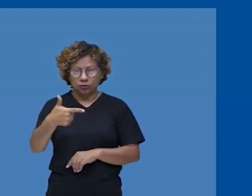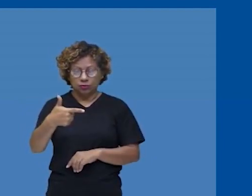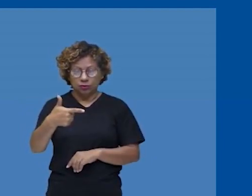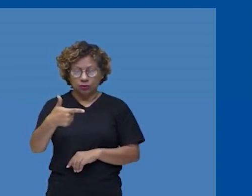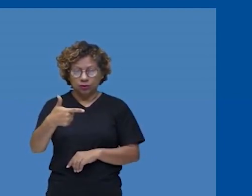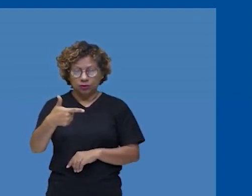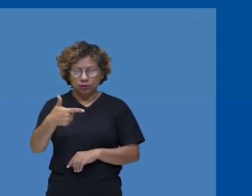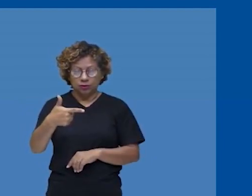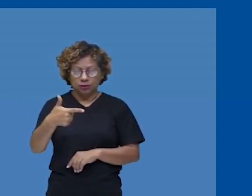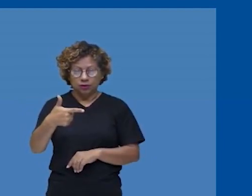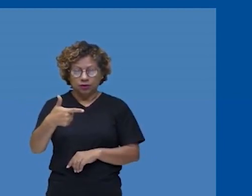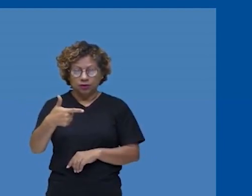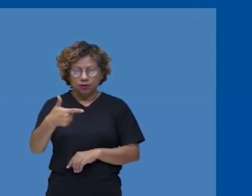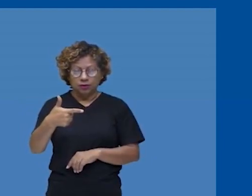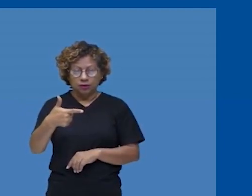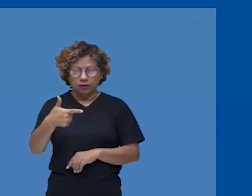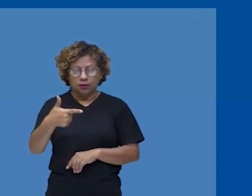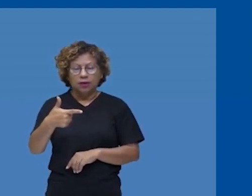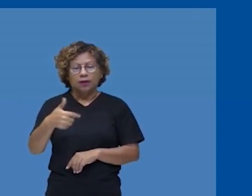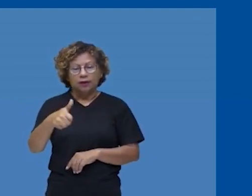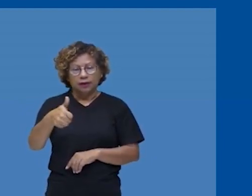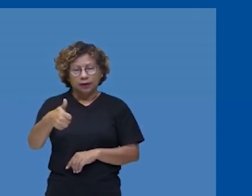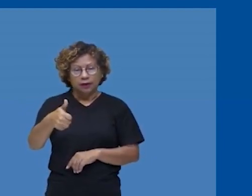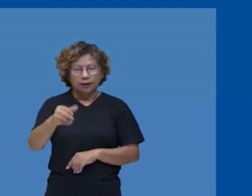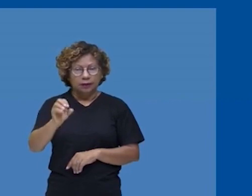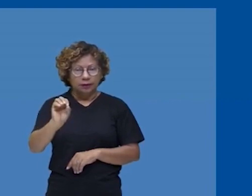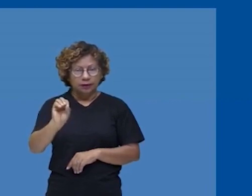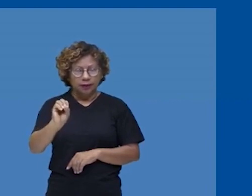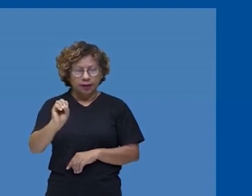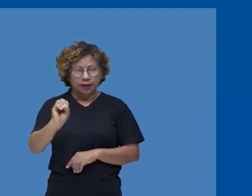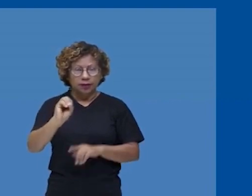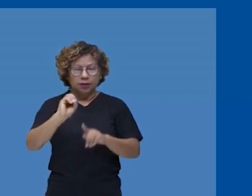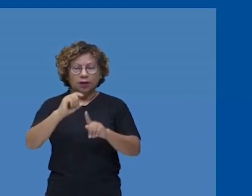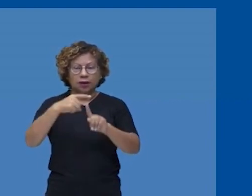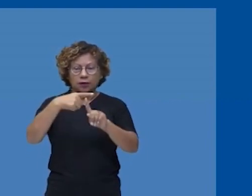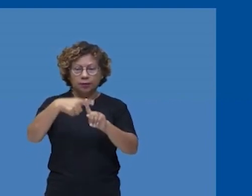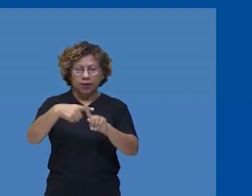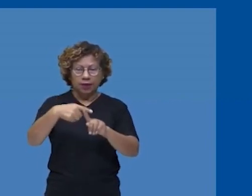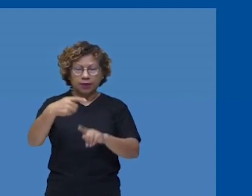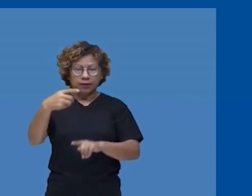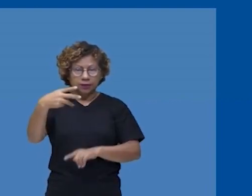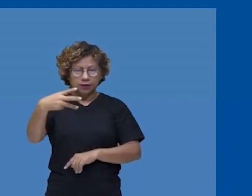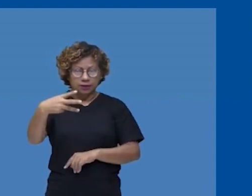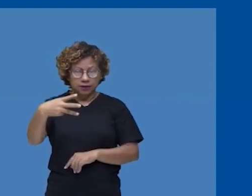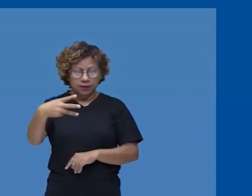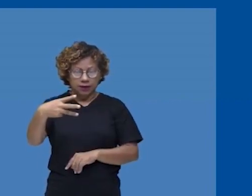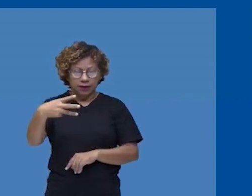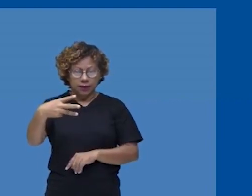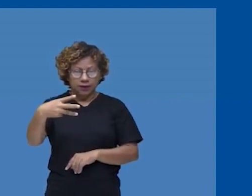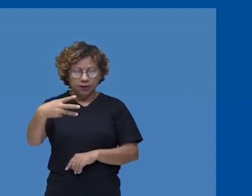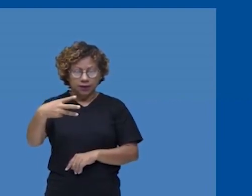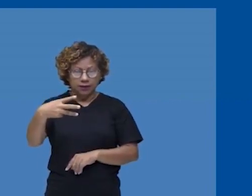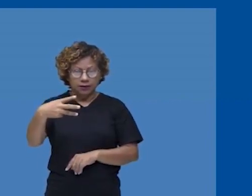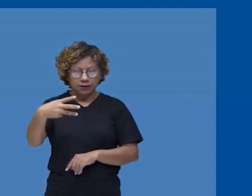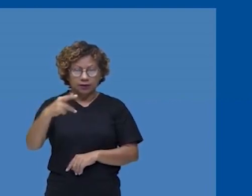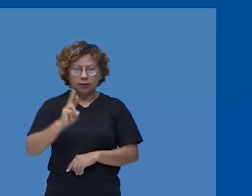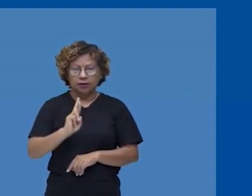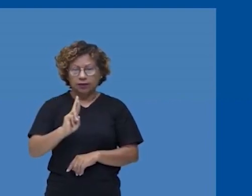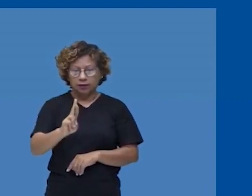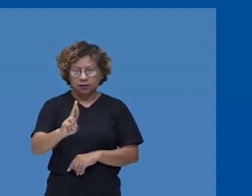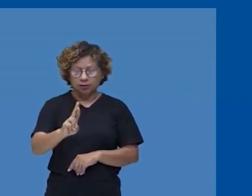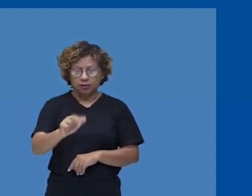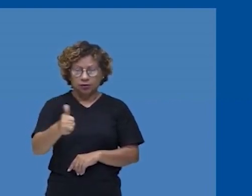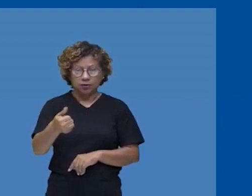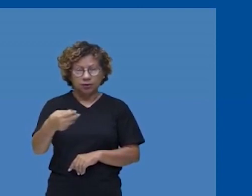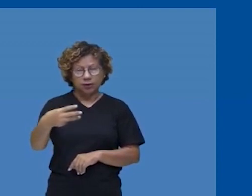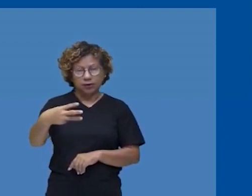vezes 2 vai dar quanto? Vai dar 10. Mais 3 vai dar 13. Então, o 3 vem para